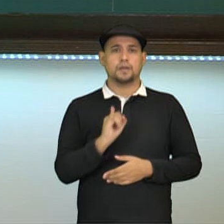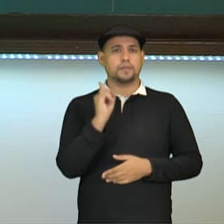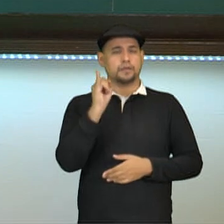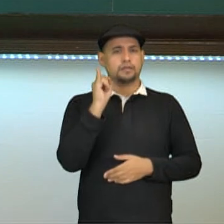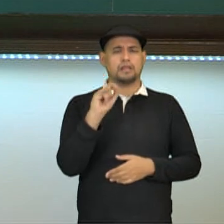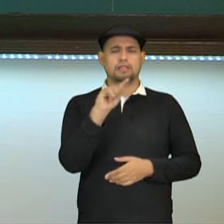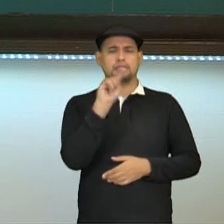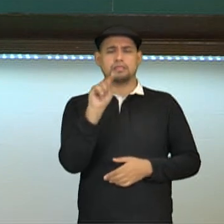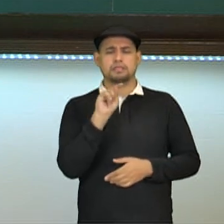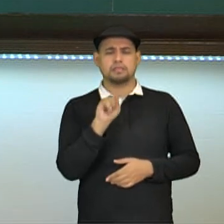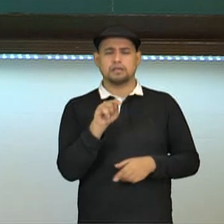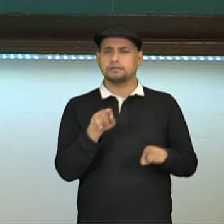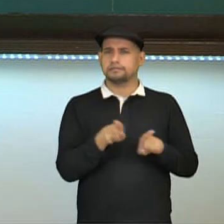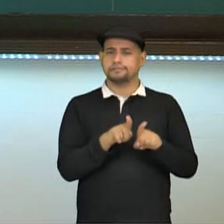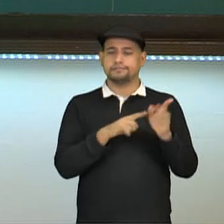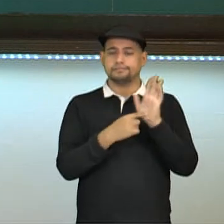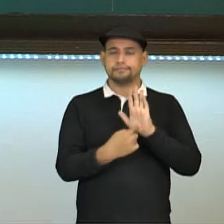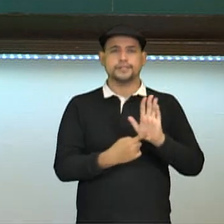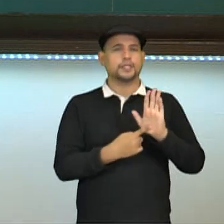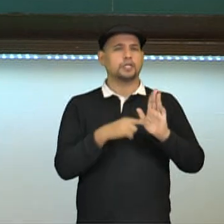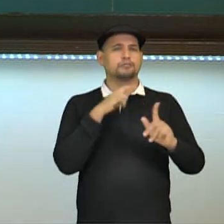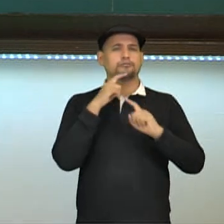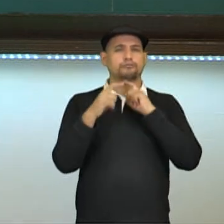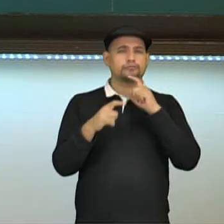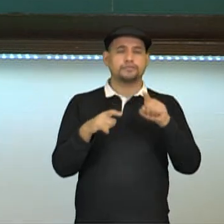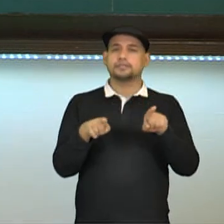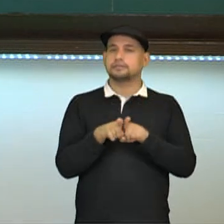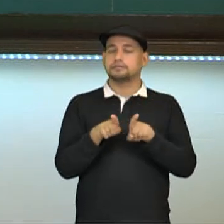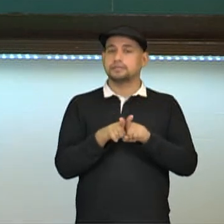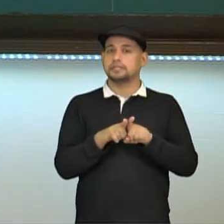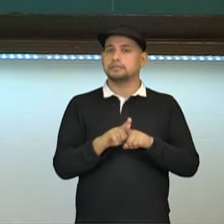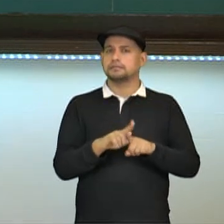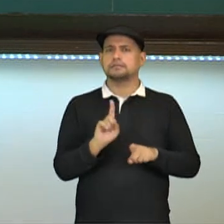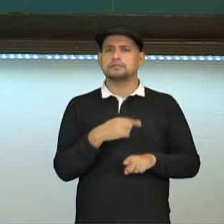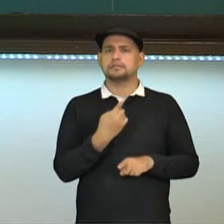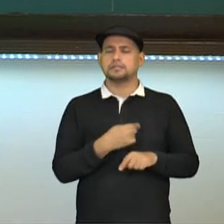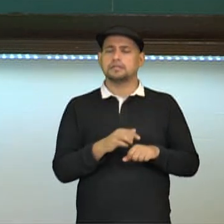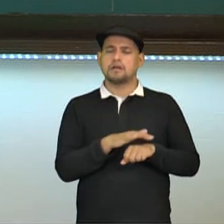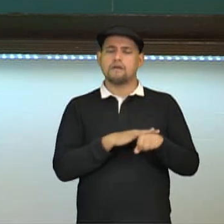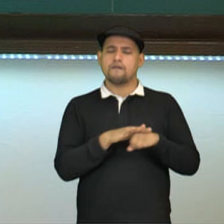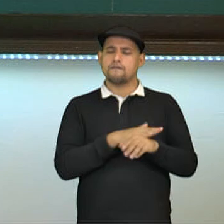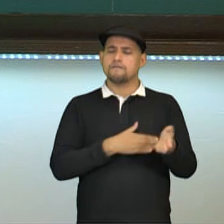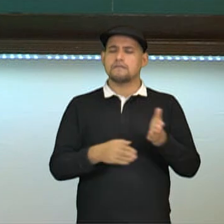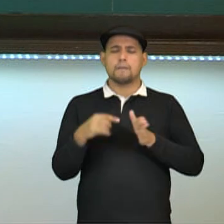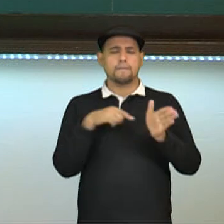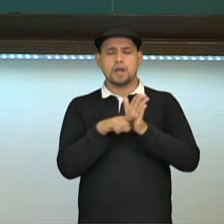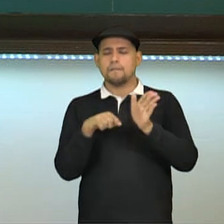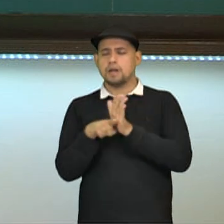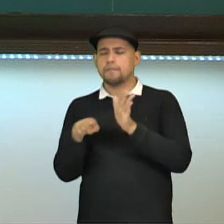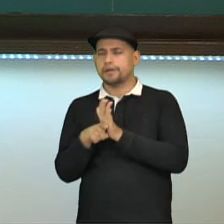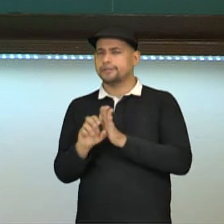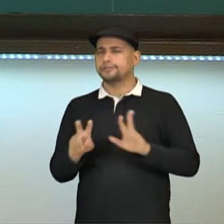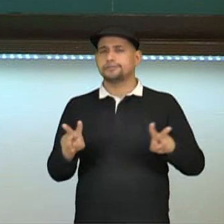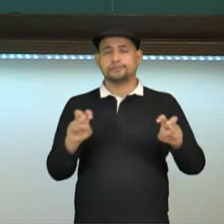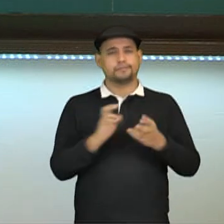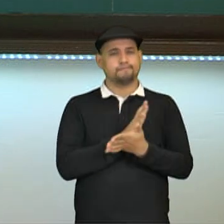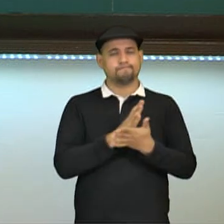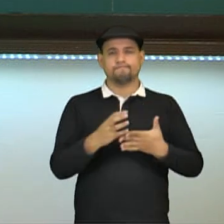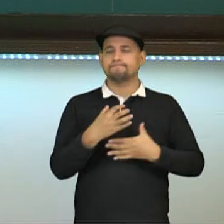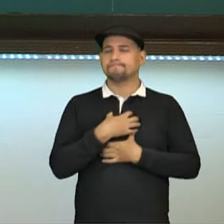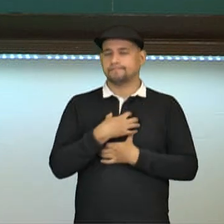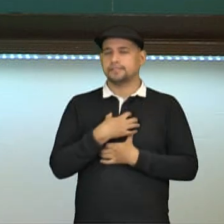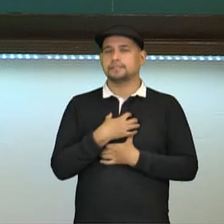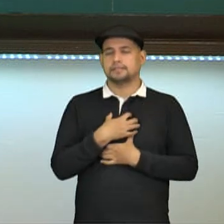de interrogação, né, para expressar dúvida, né, quando estamos indagando, questionando sobre determinadas